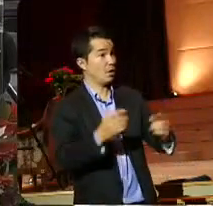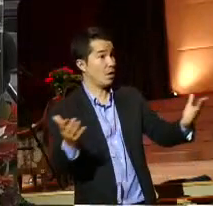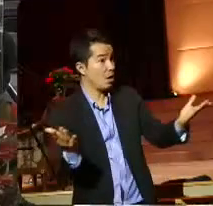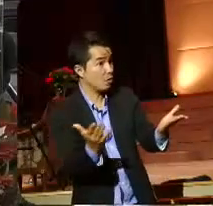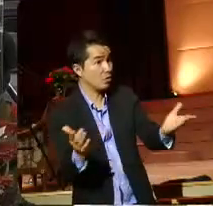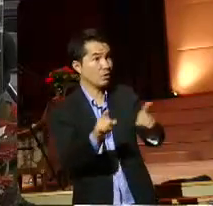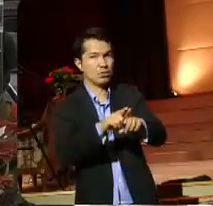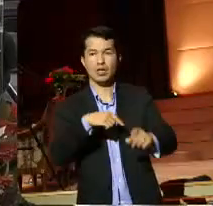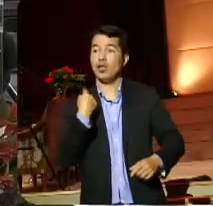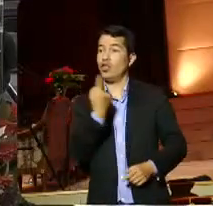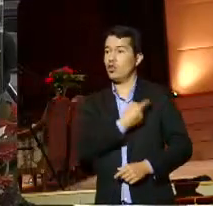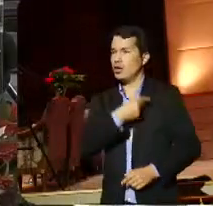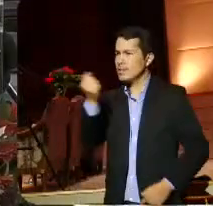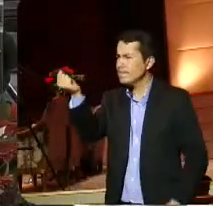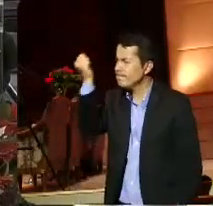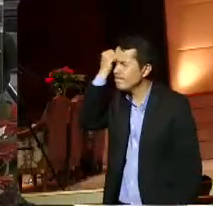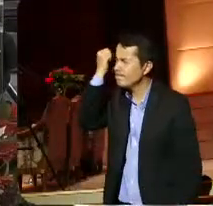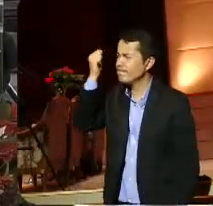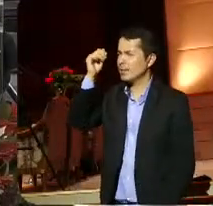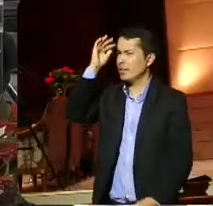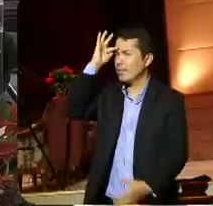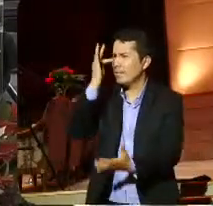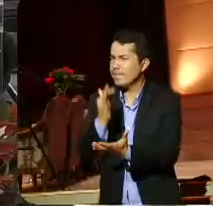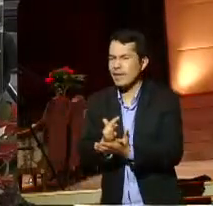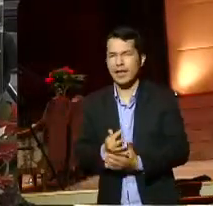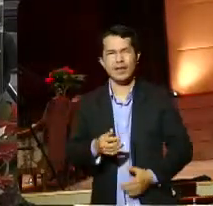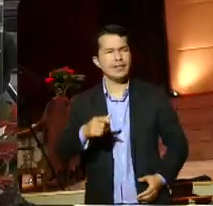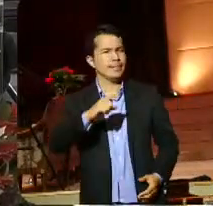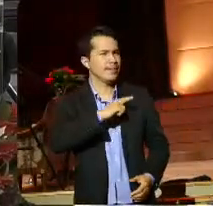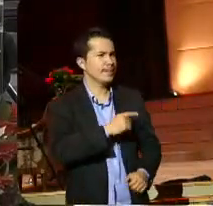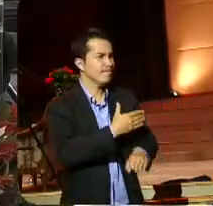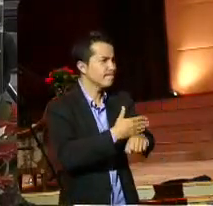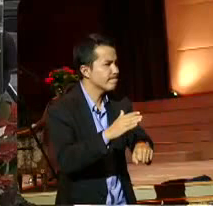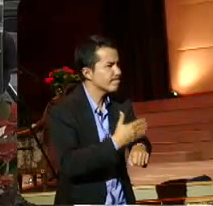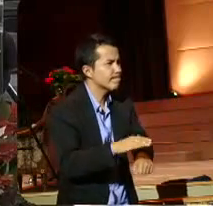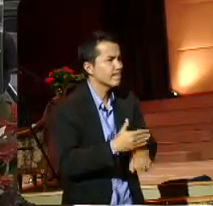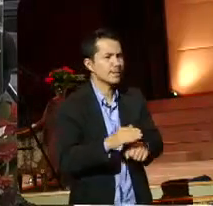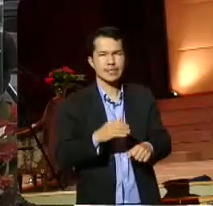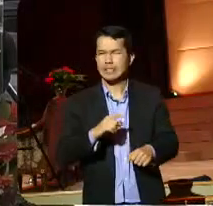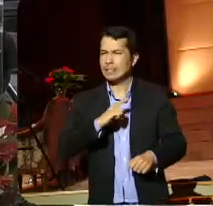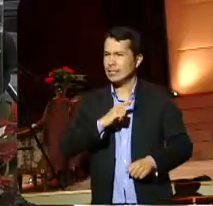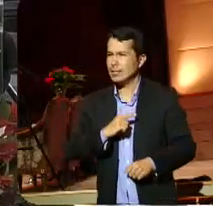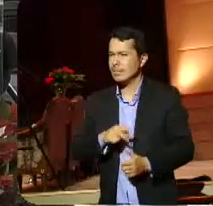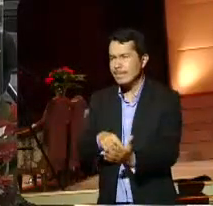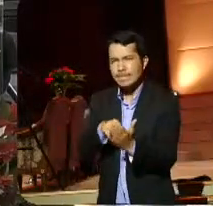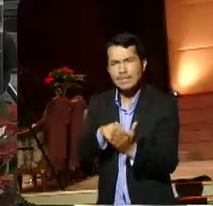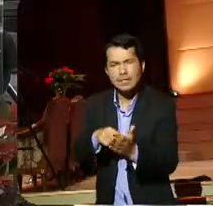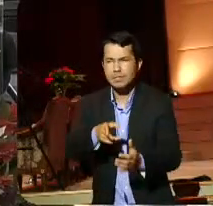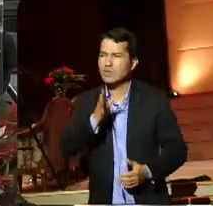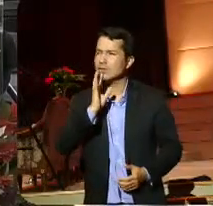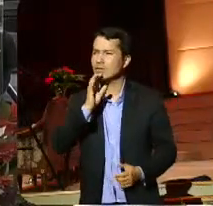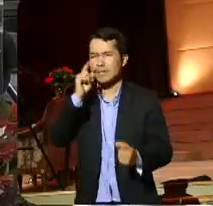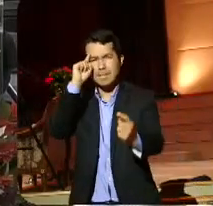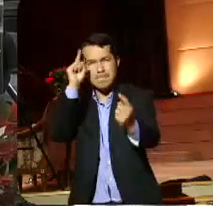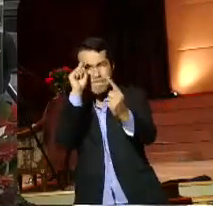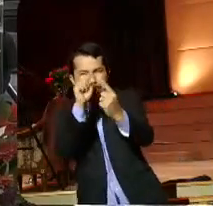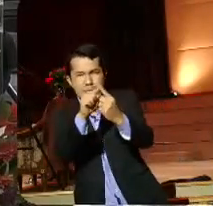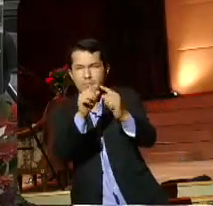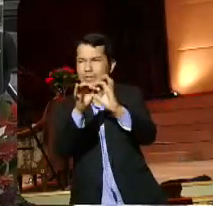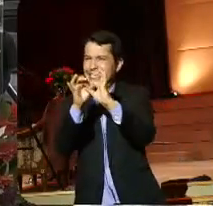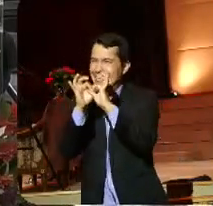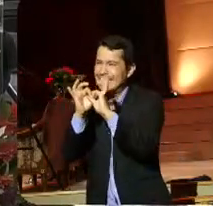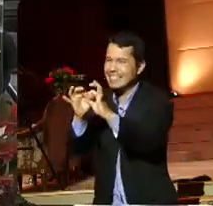nosso arrependimento, da nossa fé, da nossa entrega, da nossa maleabilidade, os propósitos